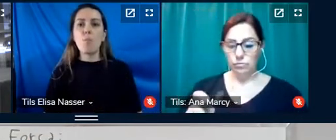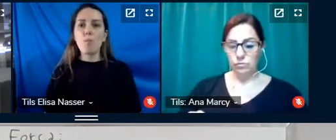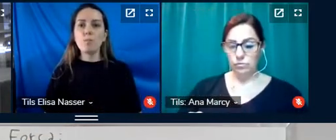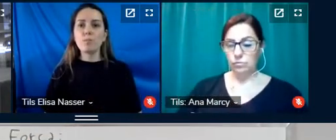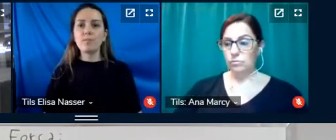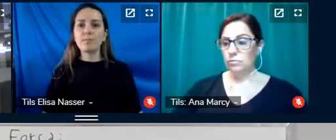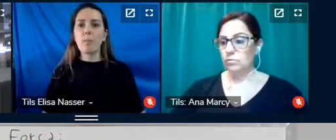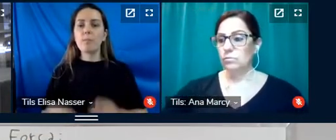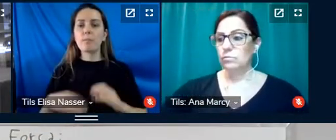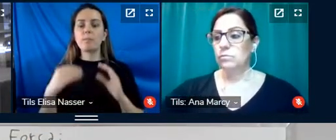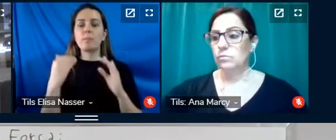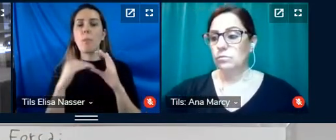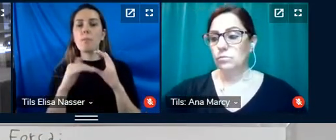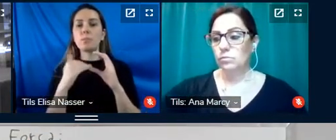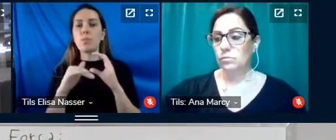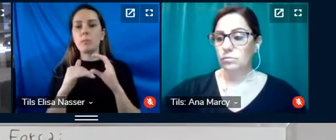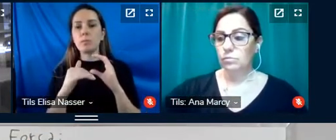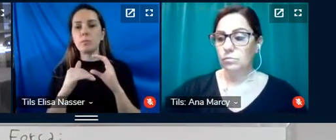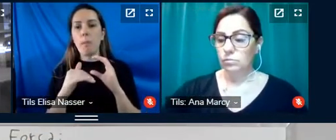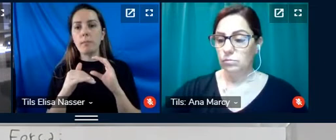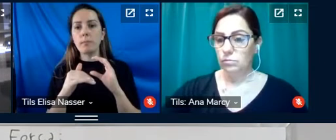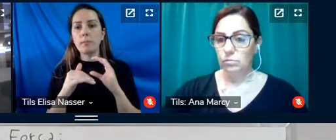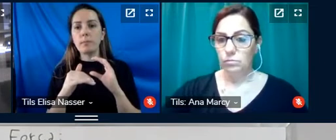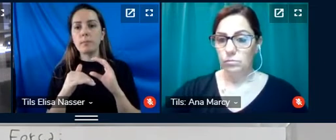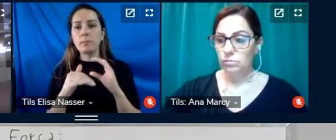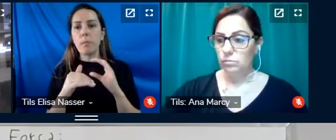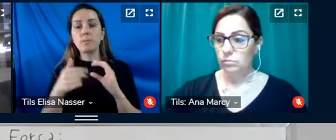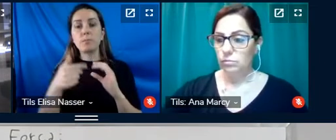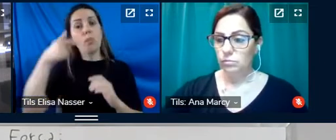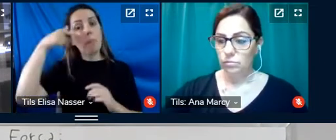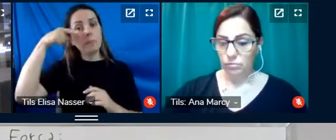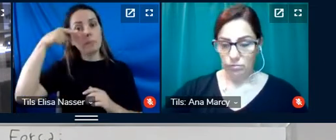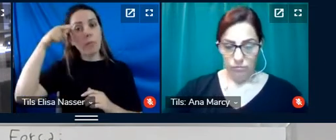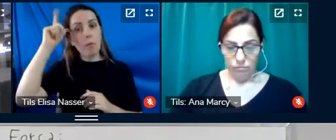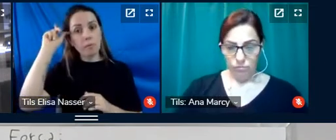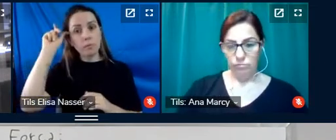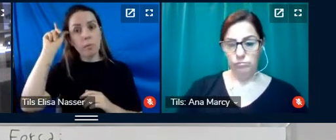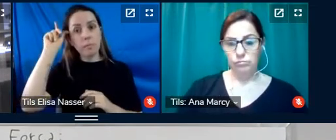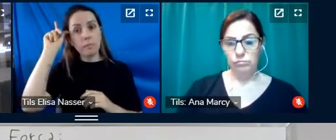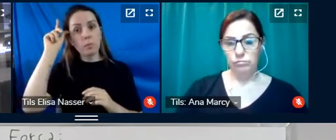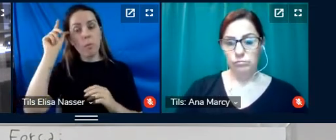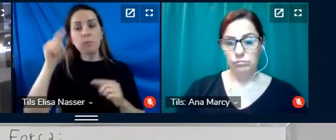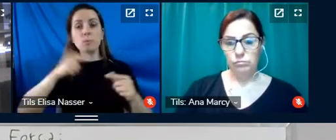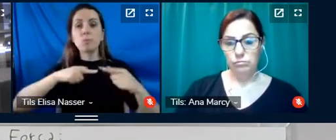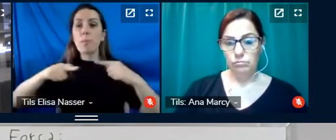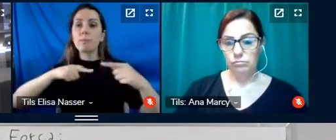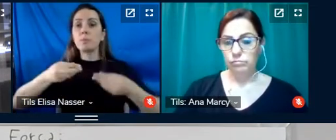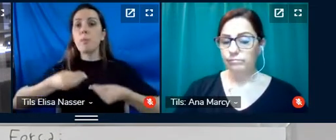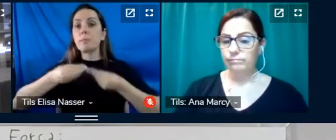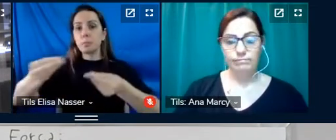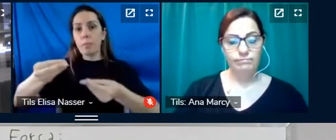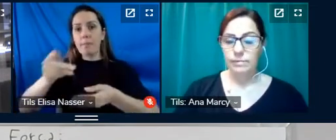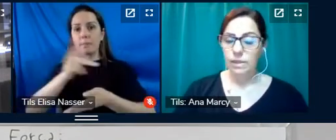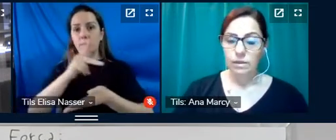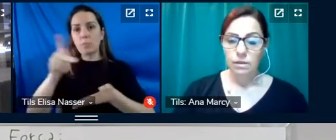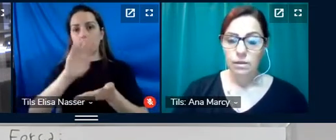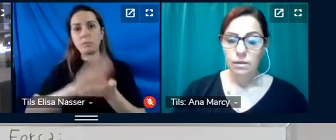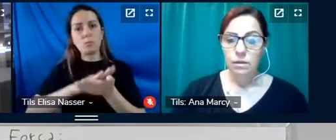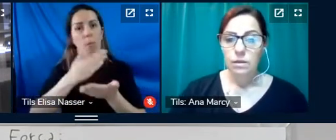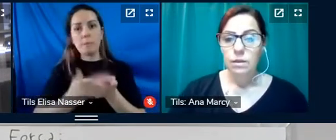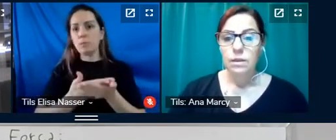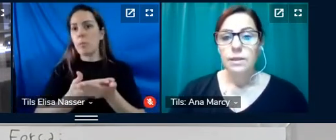Eu mandei ontem para o coordenador enviar para as professoras de Libras, mas deve